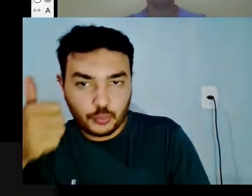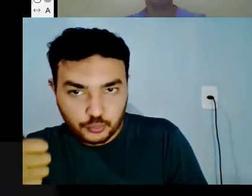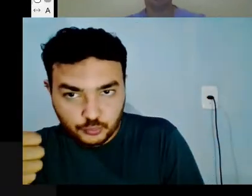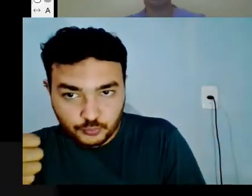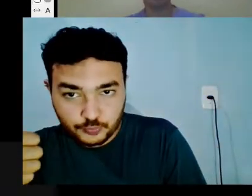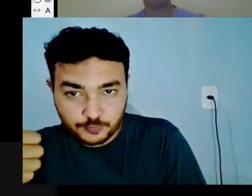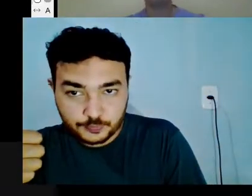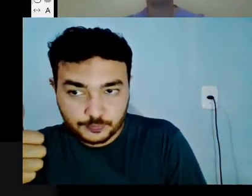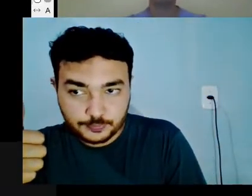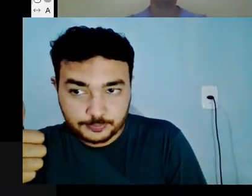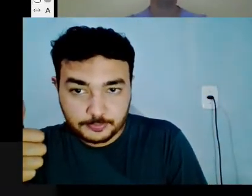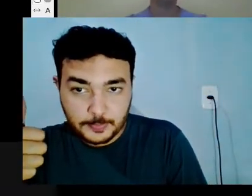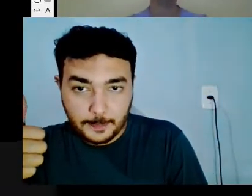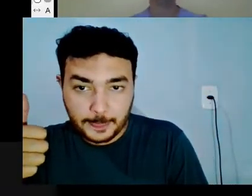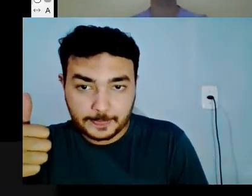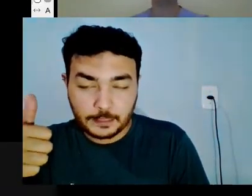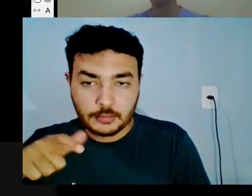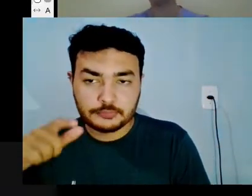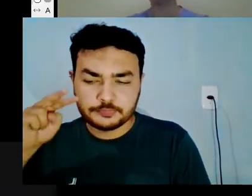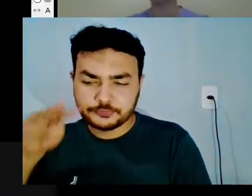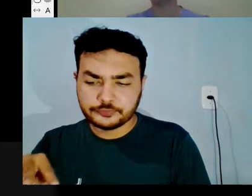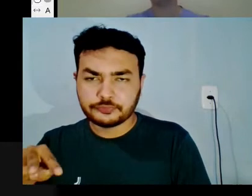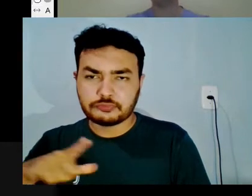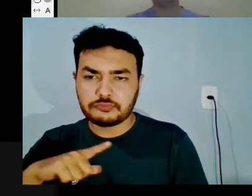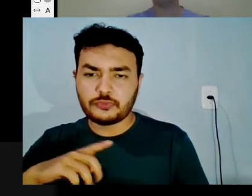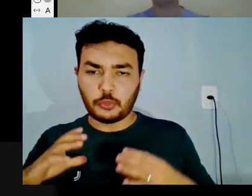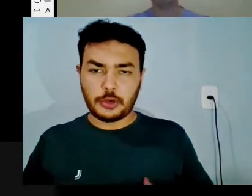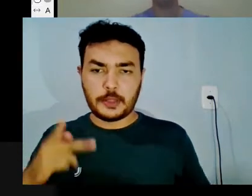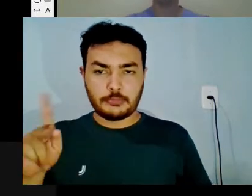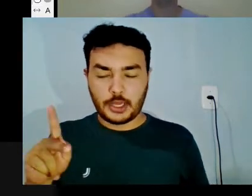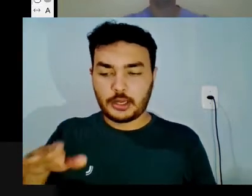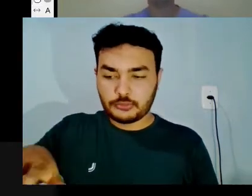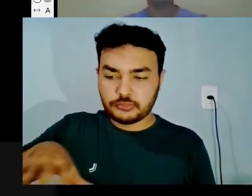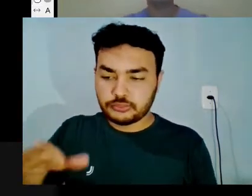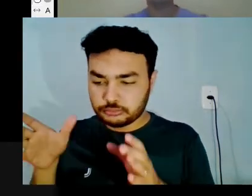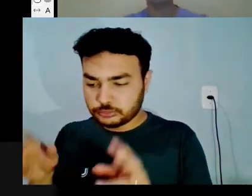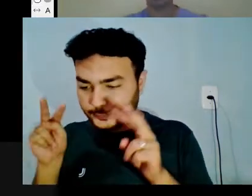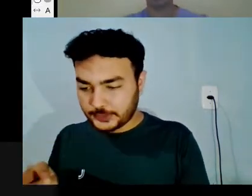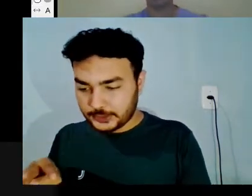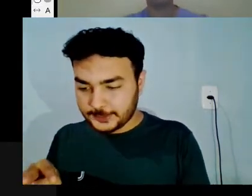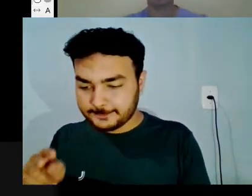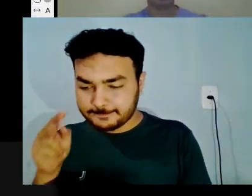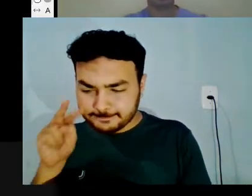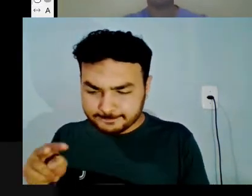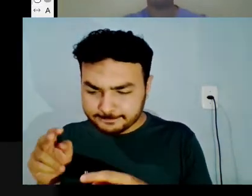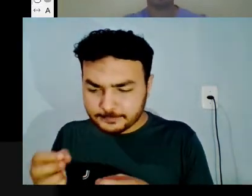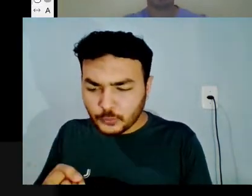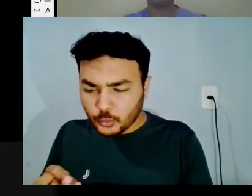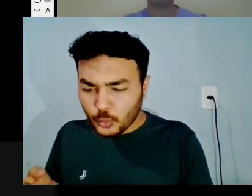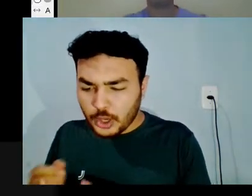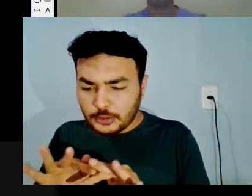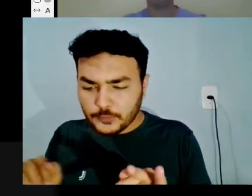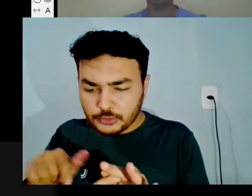átomo de hidrogênio A tem, que descreve o seu comportamento no átomo de forma isolada, e vamos somar ela